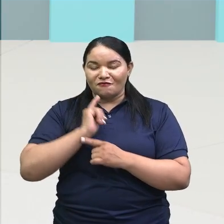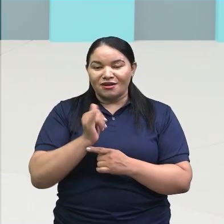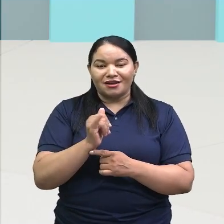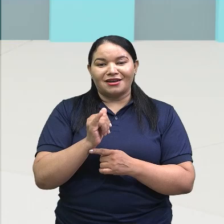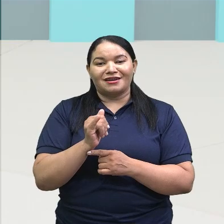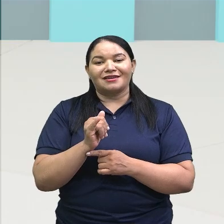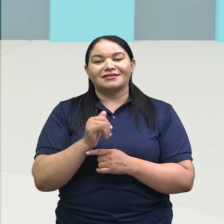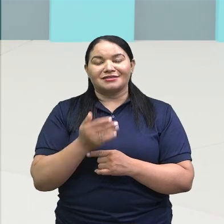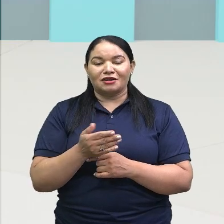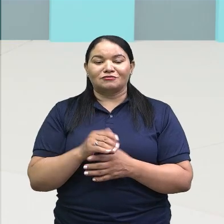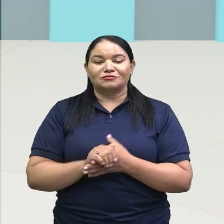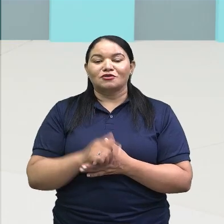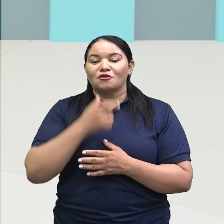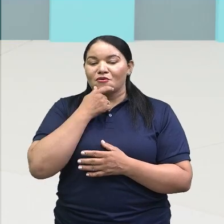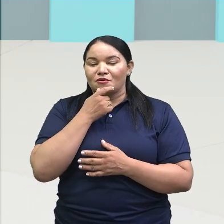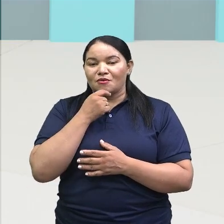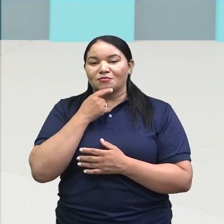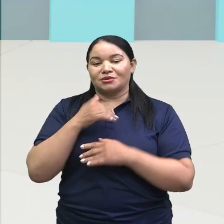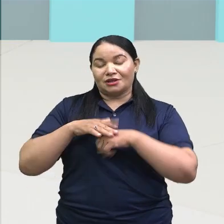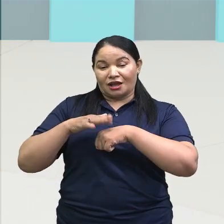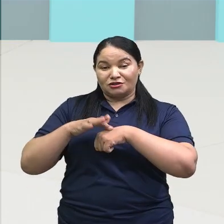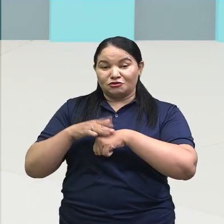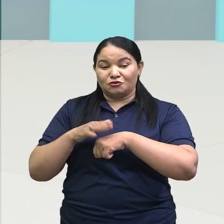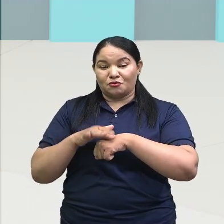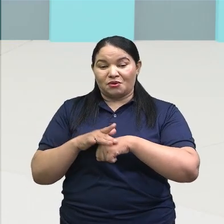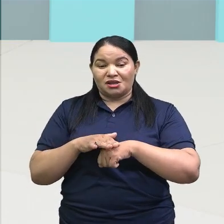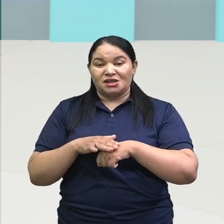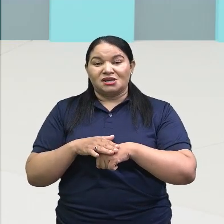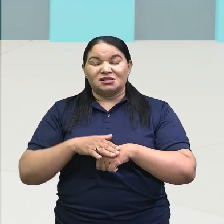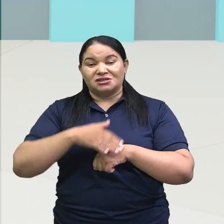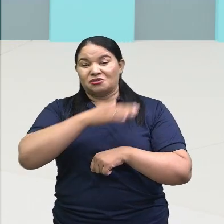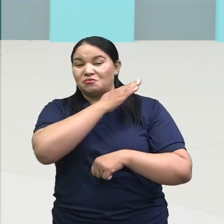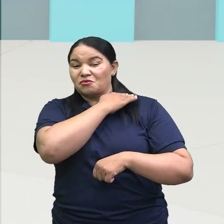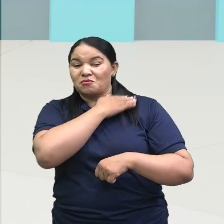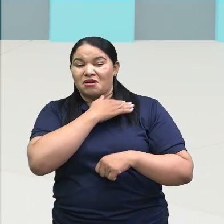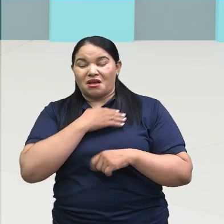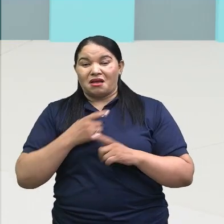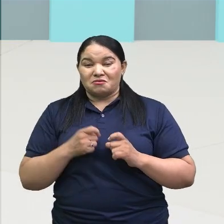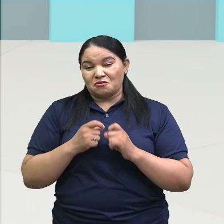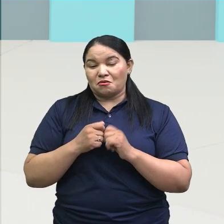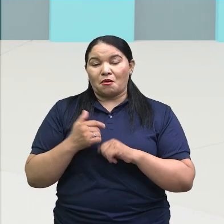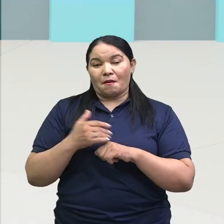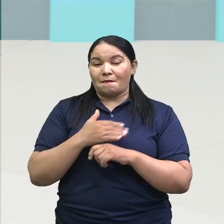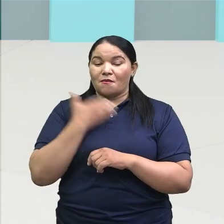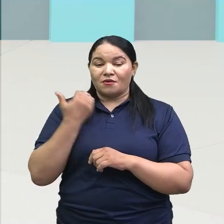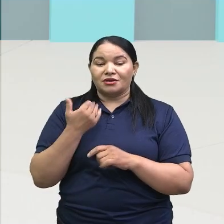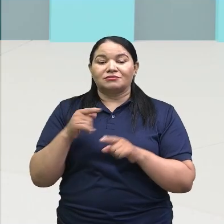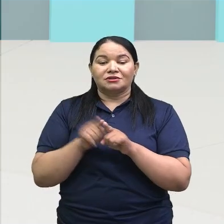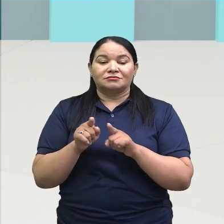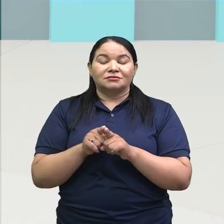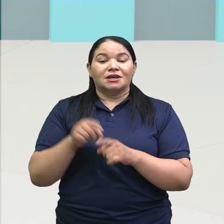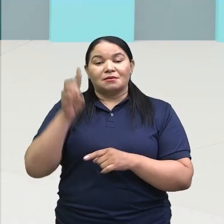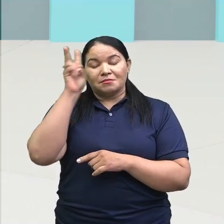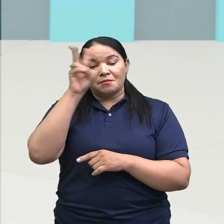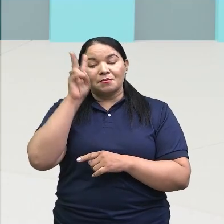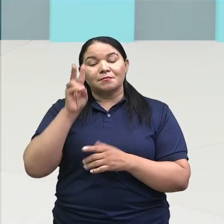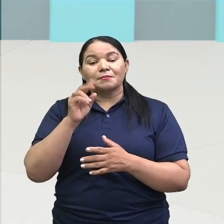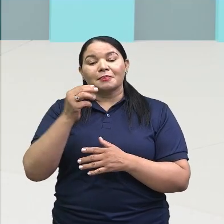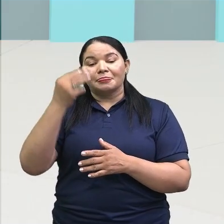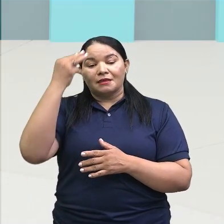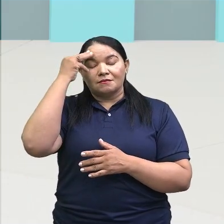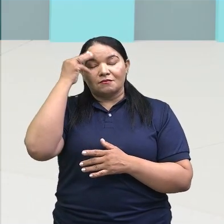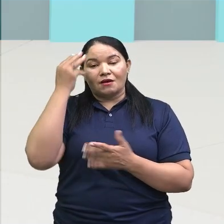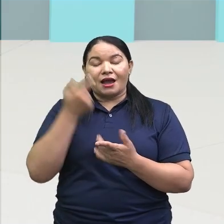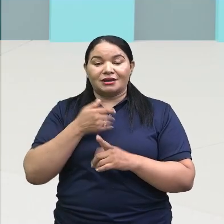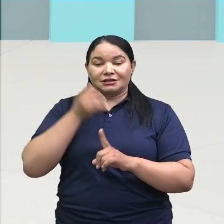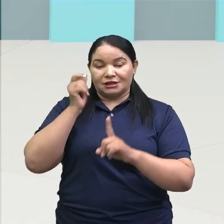O qual foi vítima de pneumonia. Ele narra todas as memórias vividas, tá bom? A narração é feita em primeira